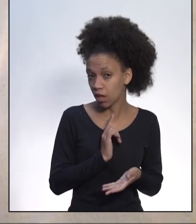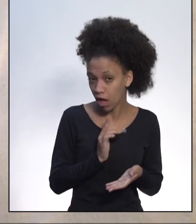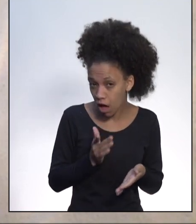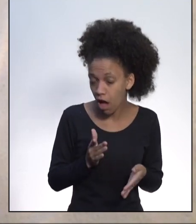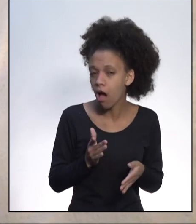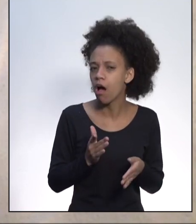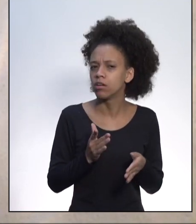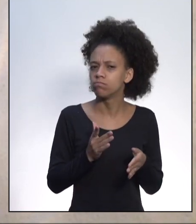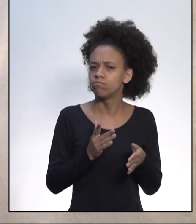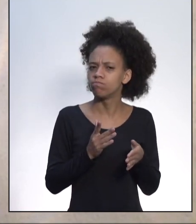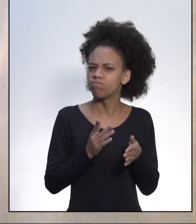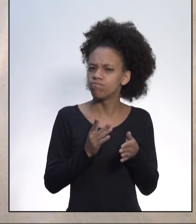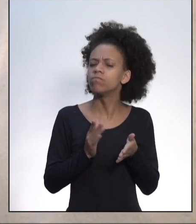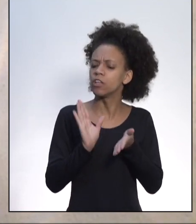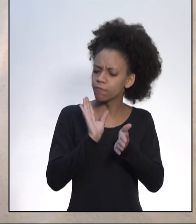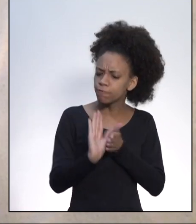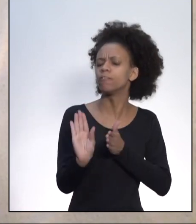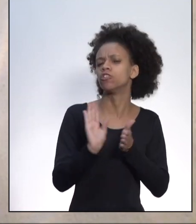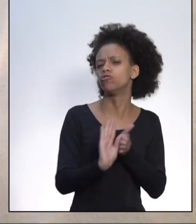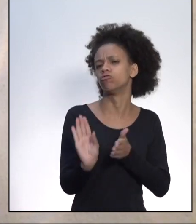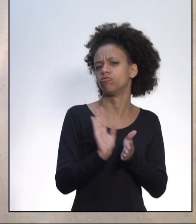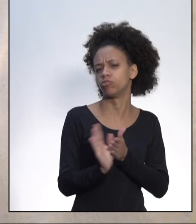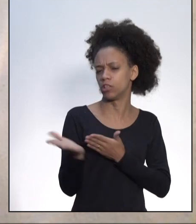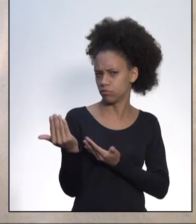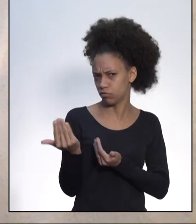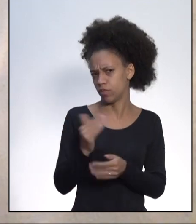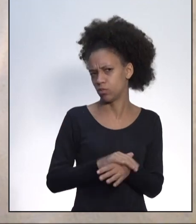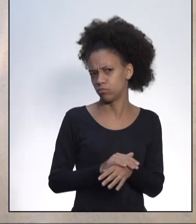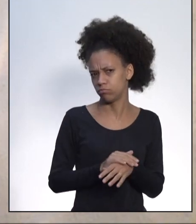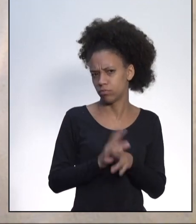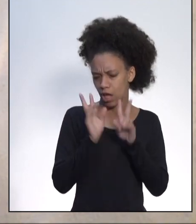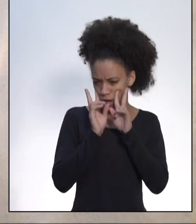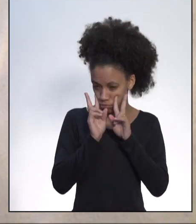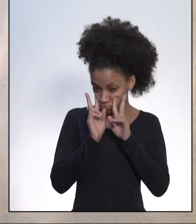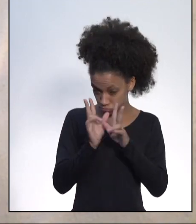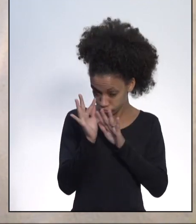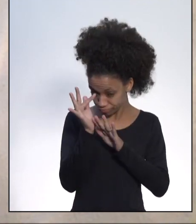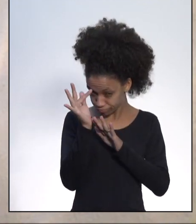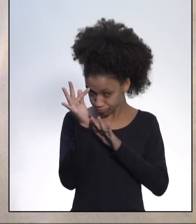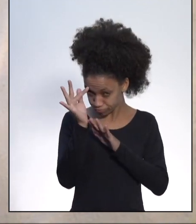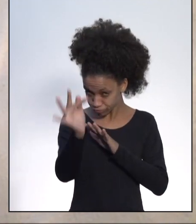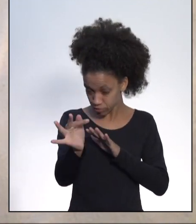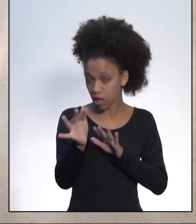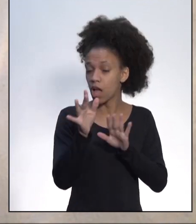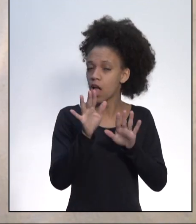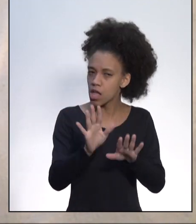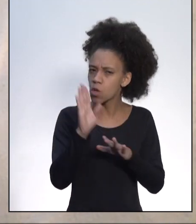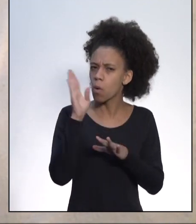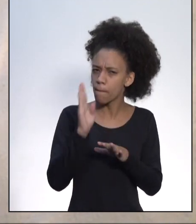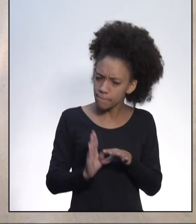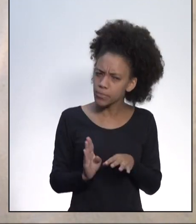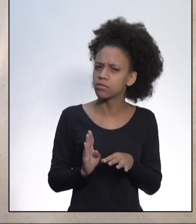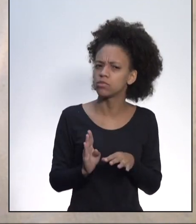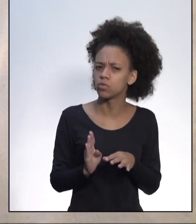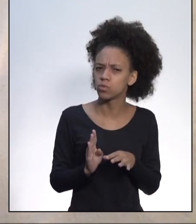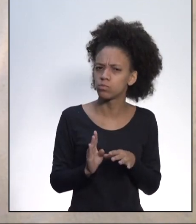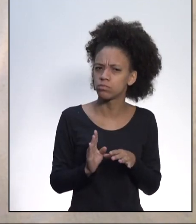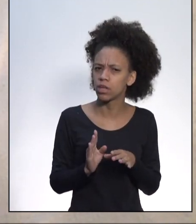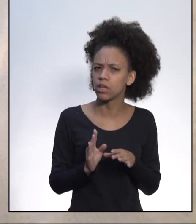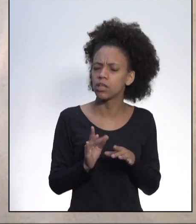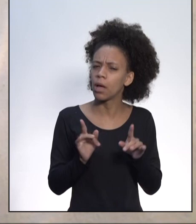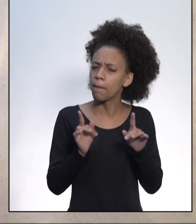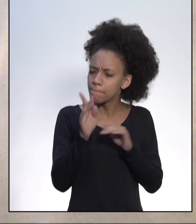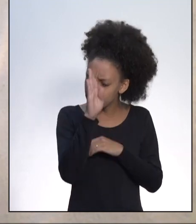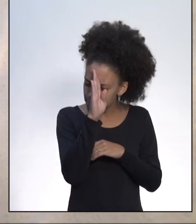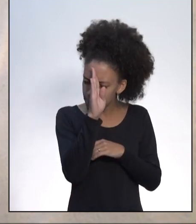apostar na juventude brasileira, né? A gente tem que olhar para frente e eu acho que o Brasil, ele, através,